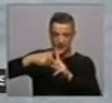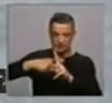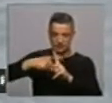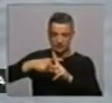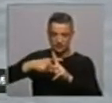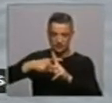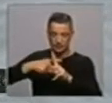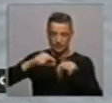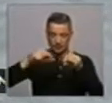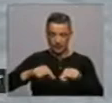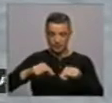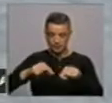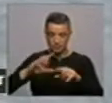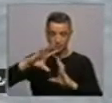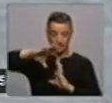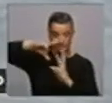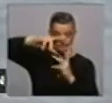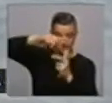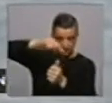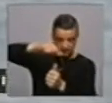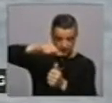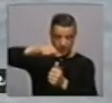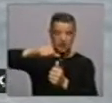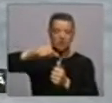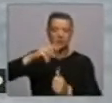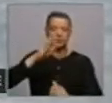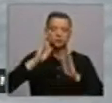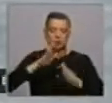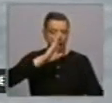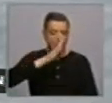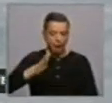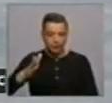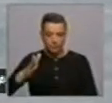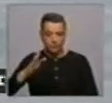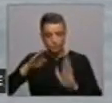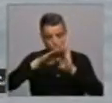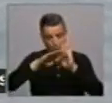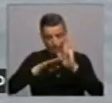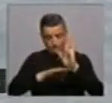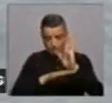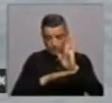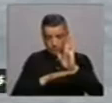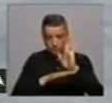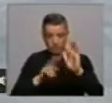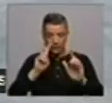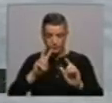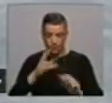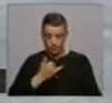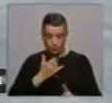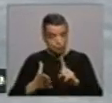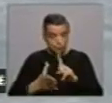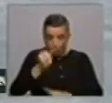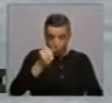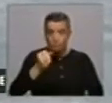na superfície do nosso planeta. E, portanto, os astrónomos já estão habituados a criar software que identifica com muito maior